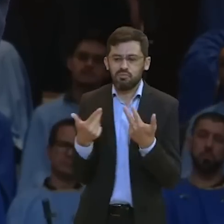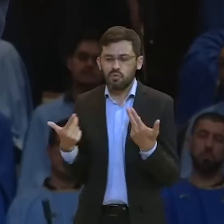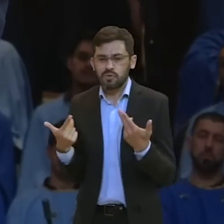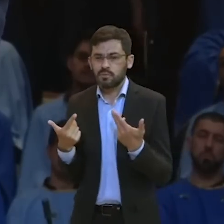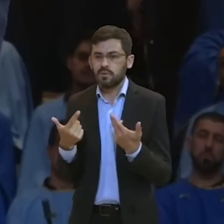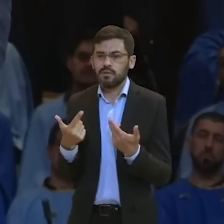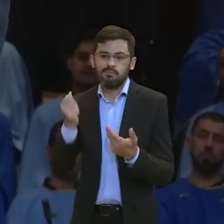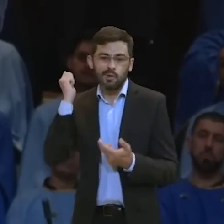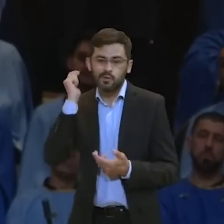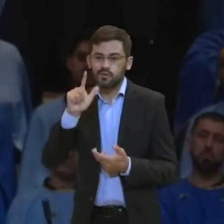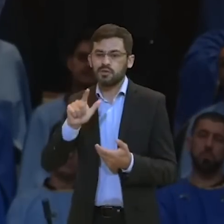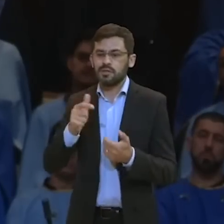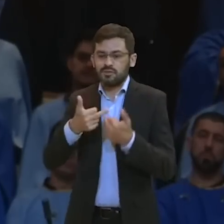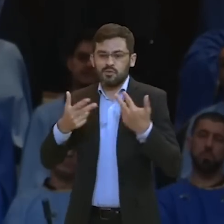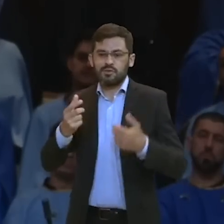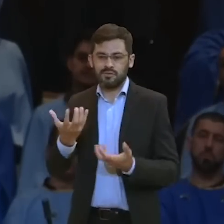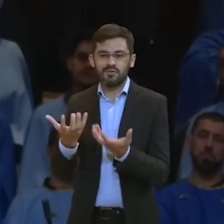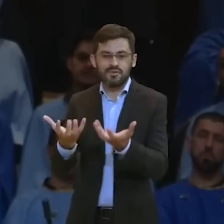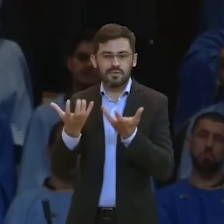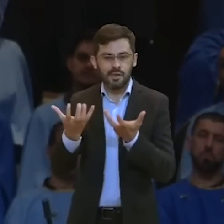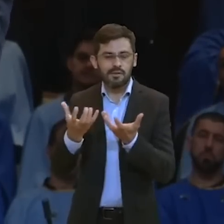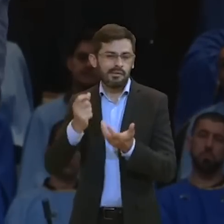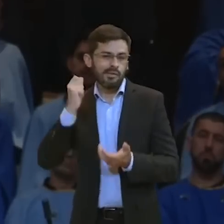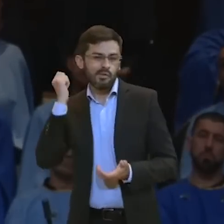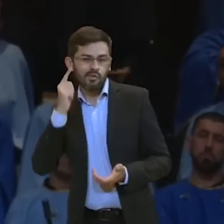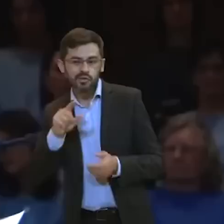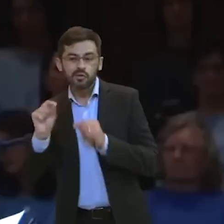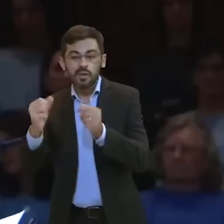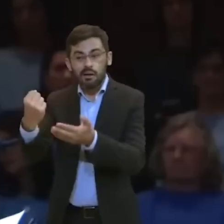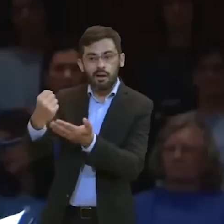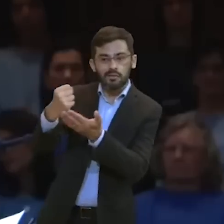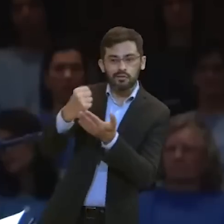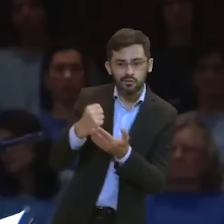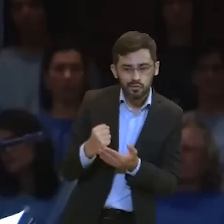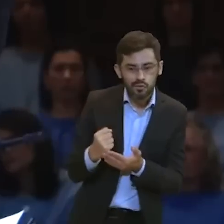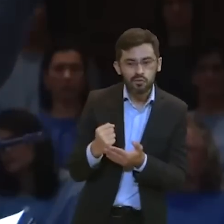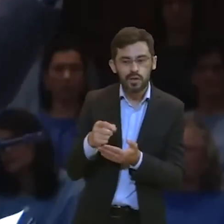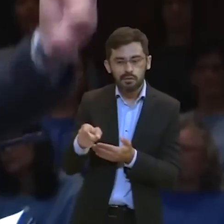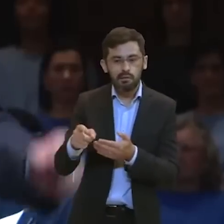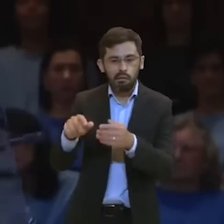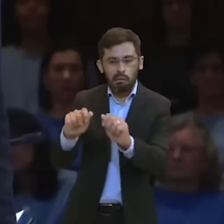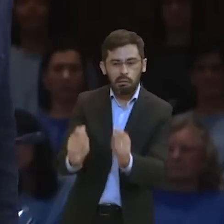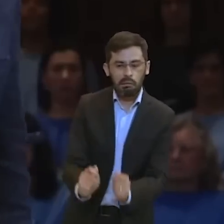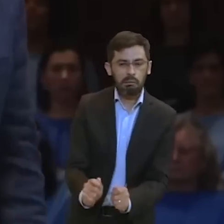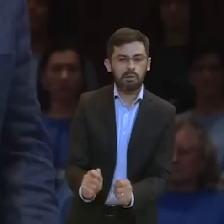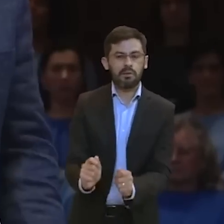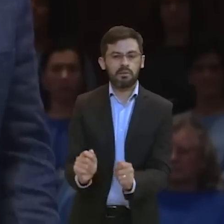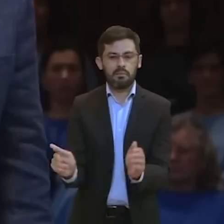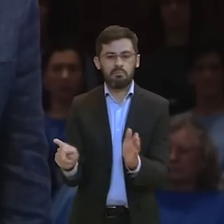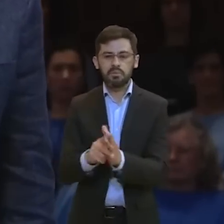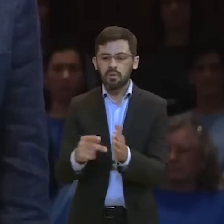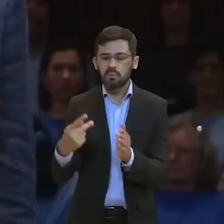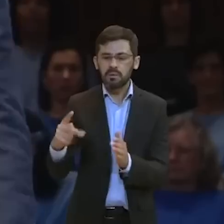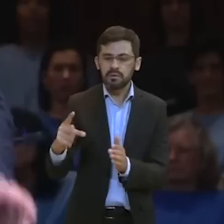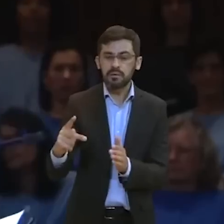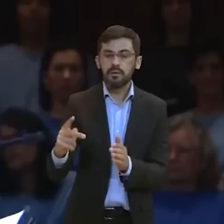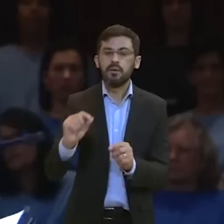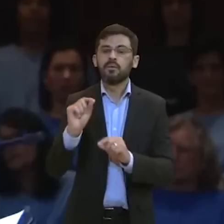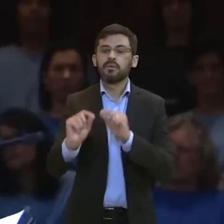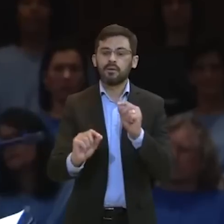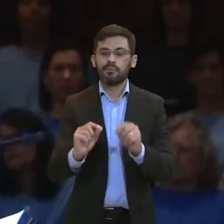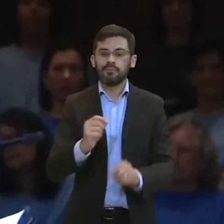quer e conquistar o favor dessas entidades espirituais.